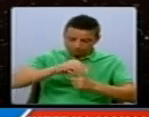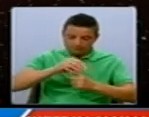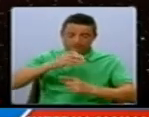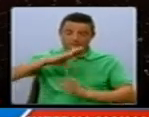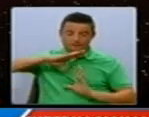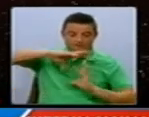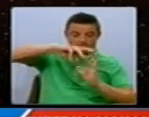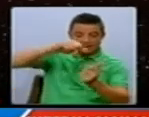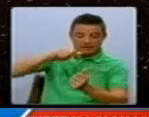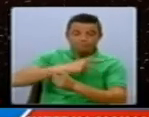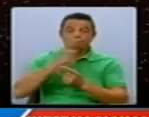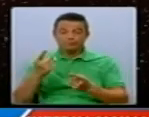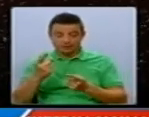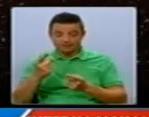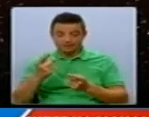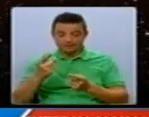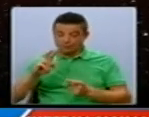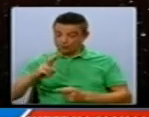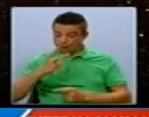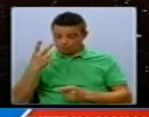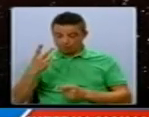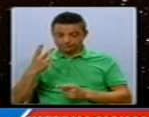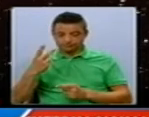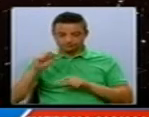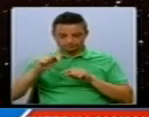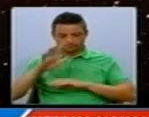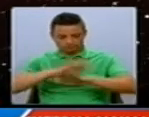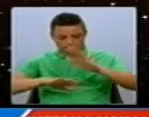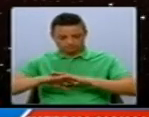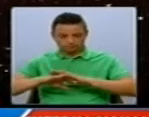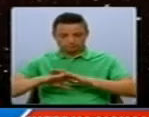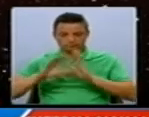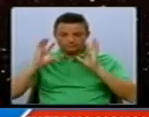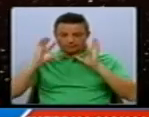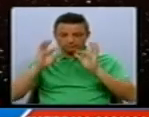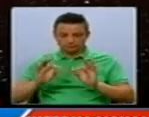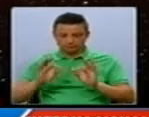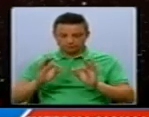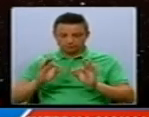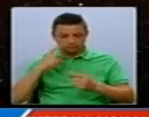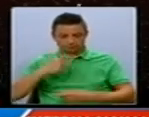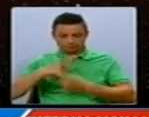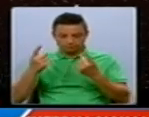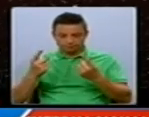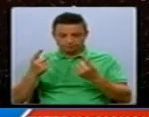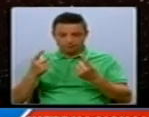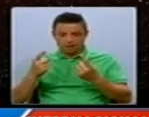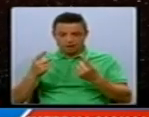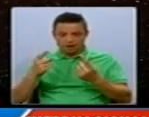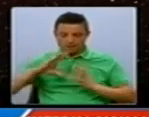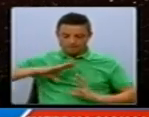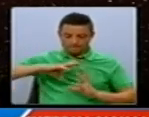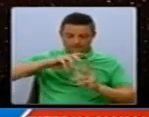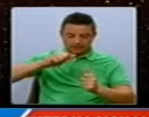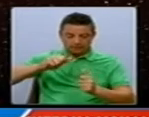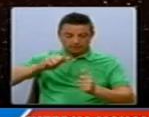E, em particular, porque é que estes 2 Neptunos foram mais eficazes, digamos assim, a tirar, no fundo, planetas. Por uma razão